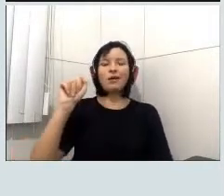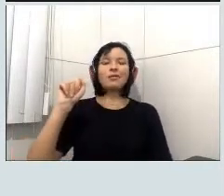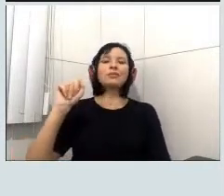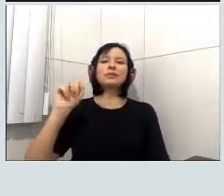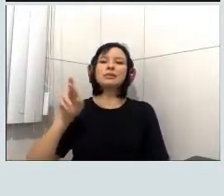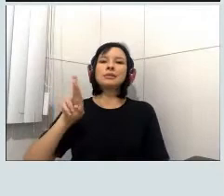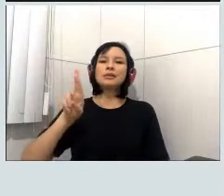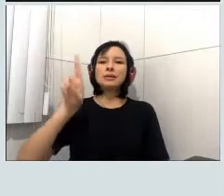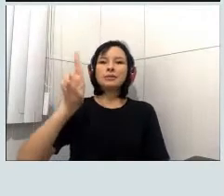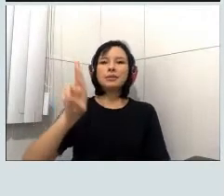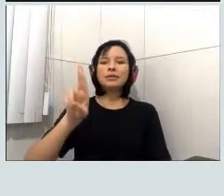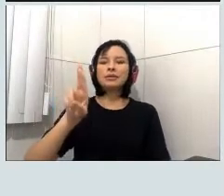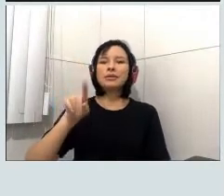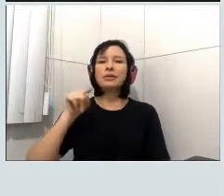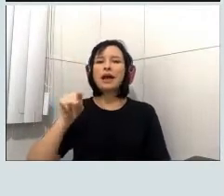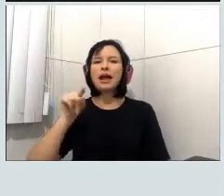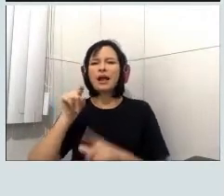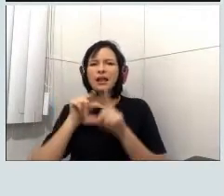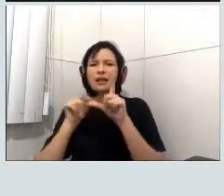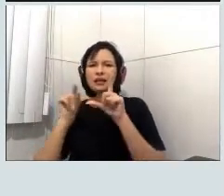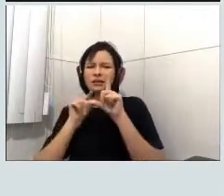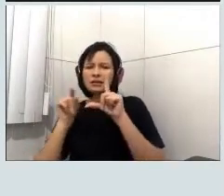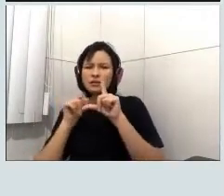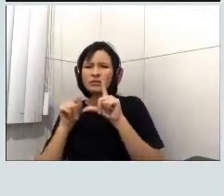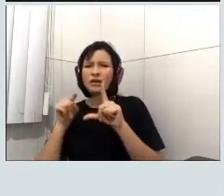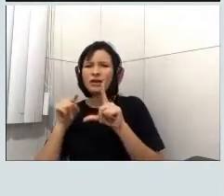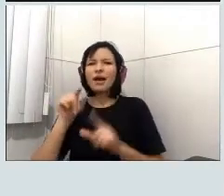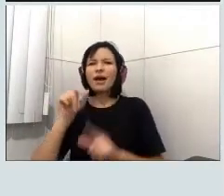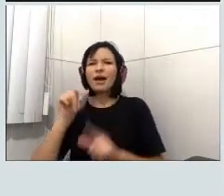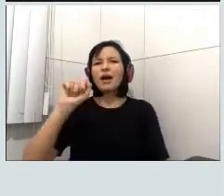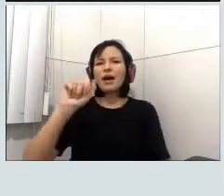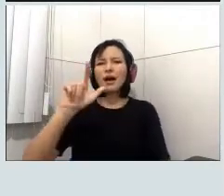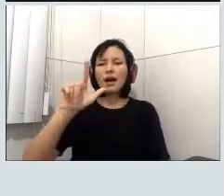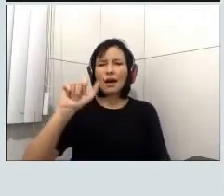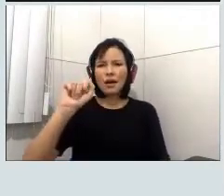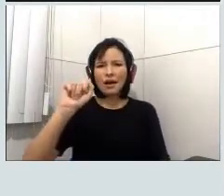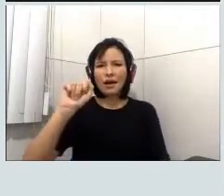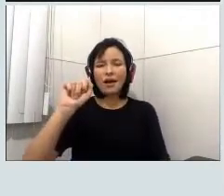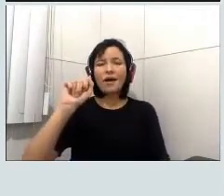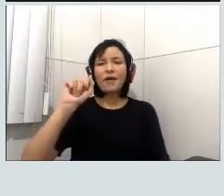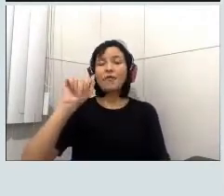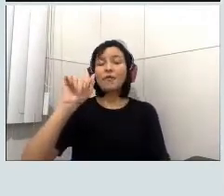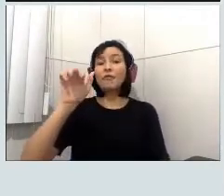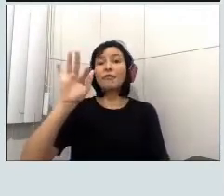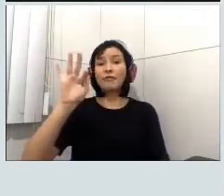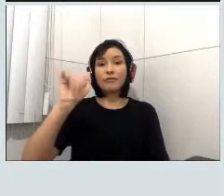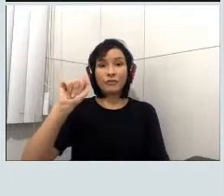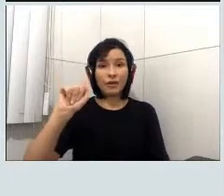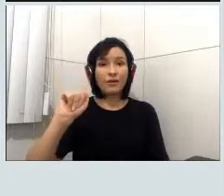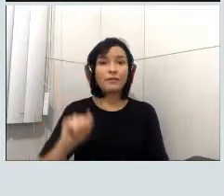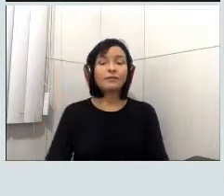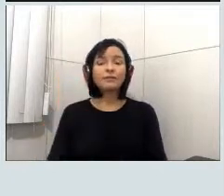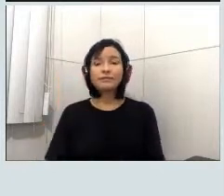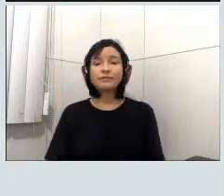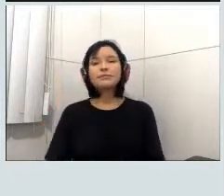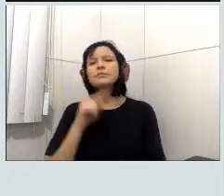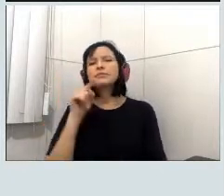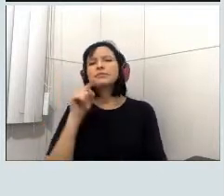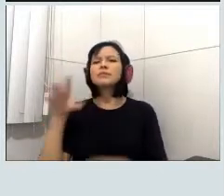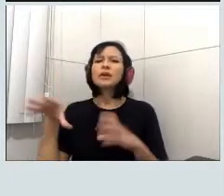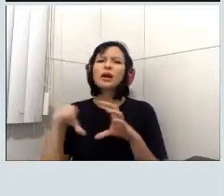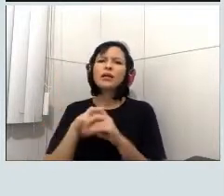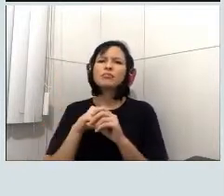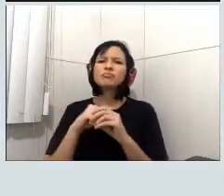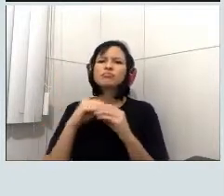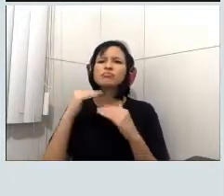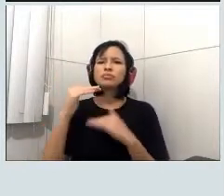representa a letra grega chamada de alfa. E o conceito de plano é que com três